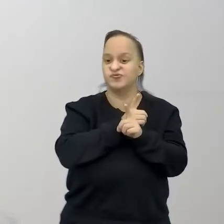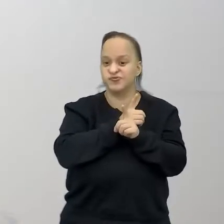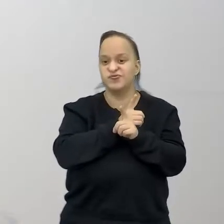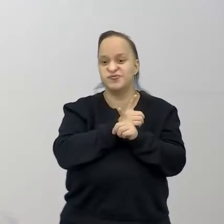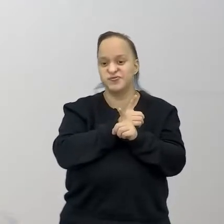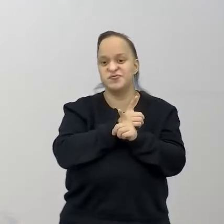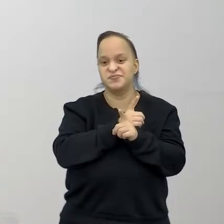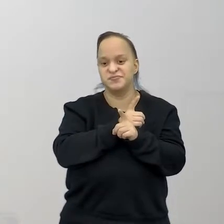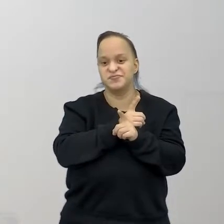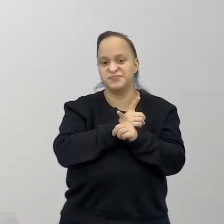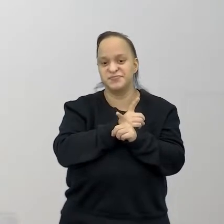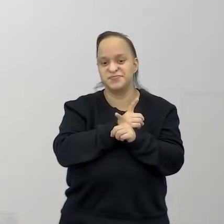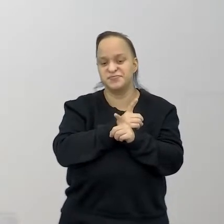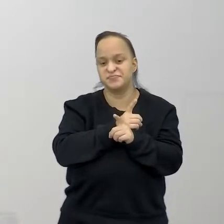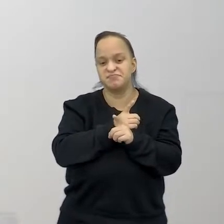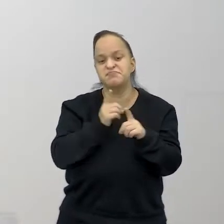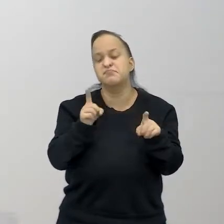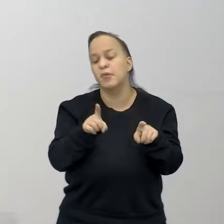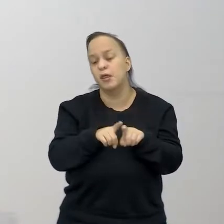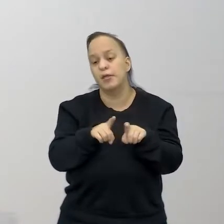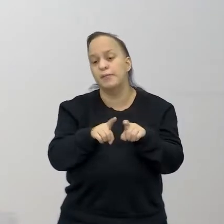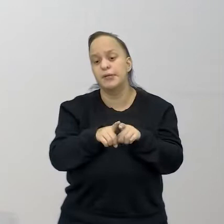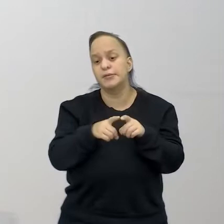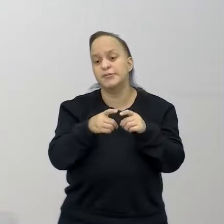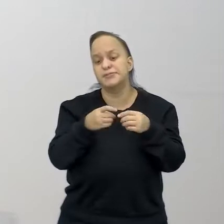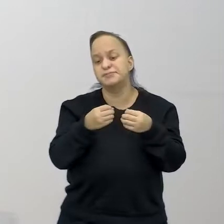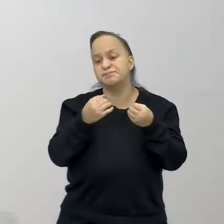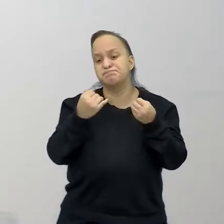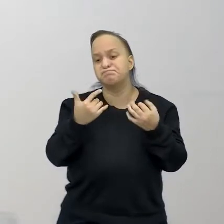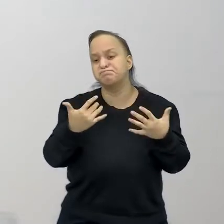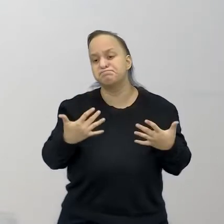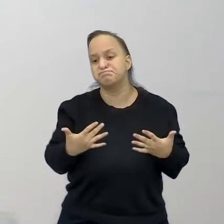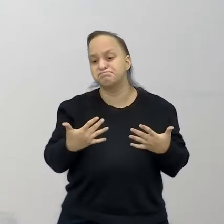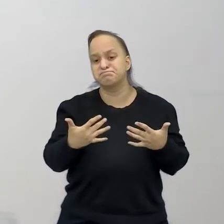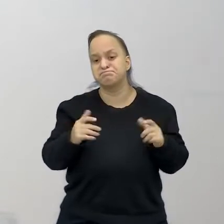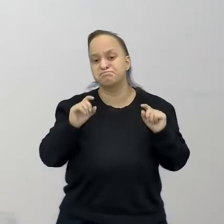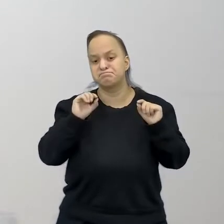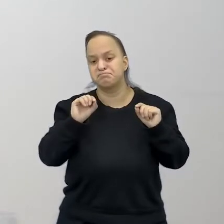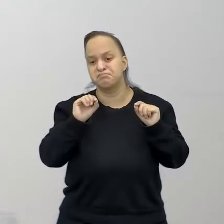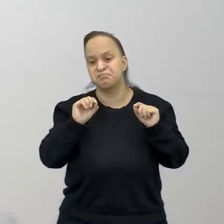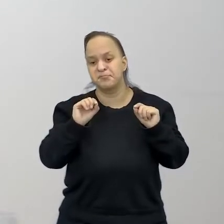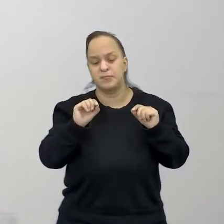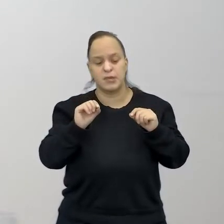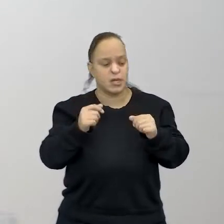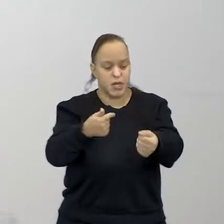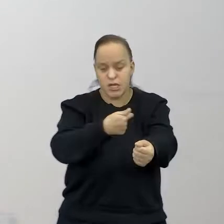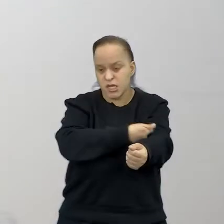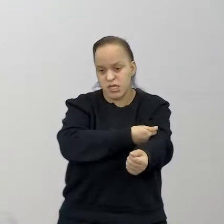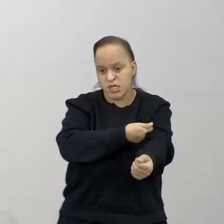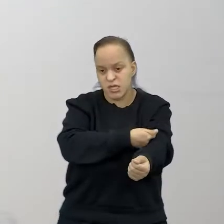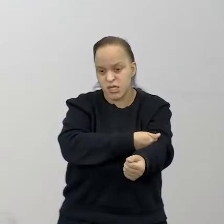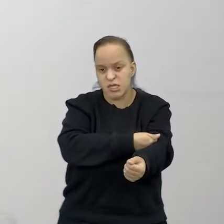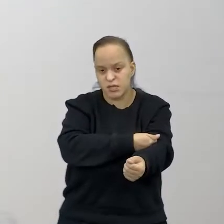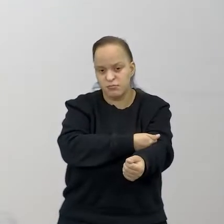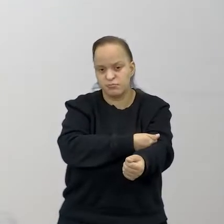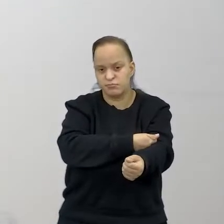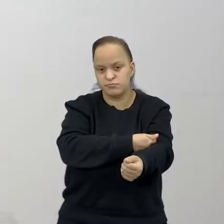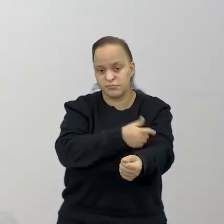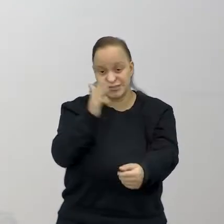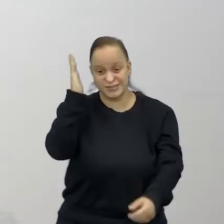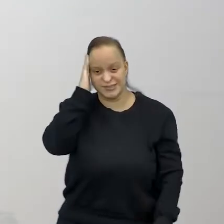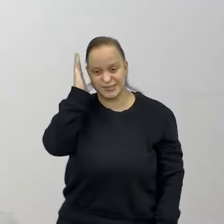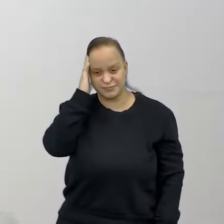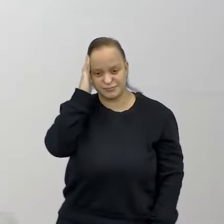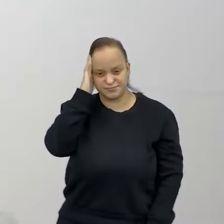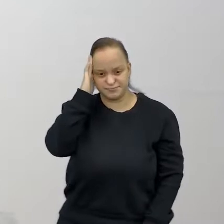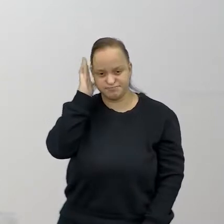de não ser, muitas vezes, visto como exames clínicos, é porque aquilo, por exemplo, dos peixes que estão infectados por